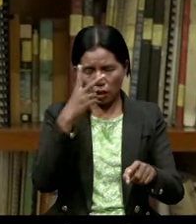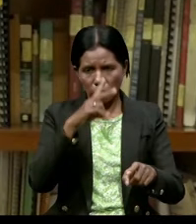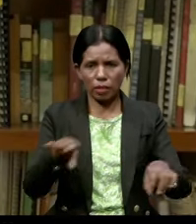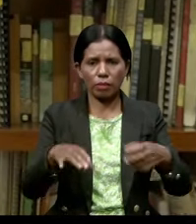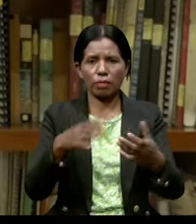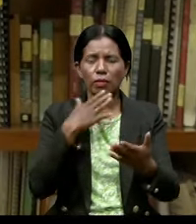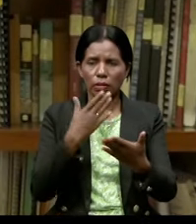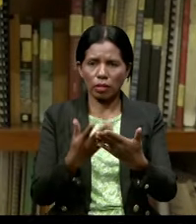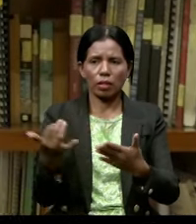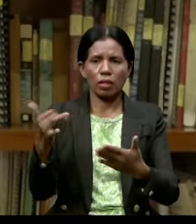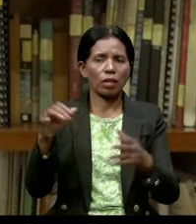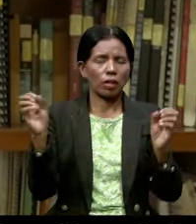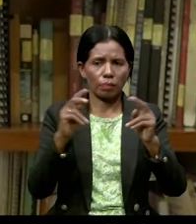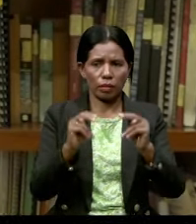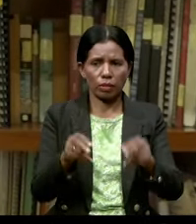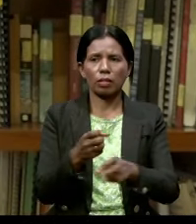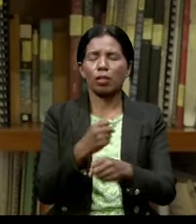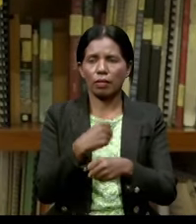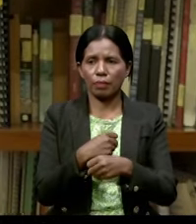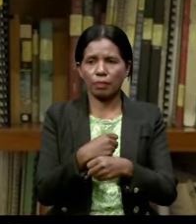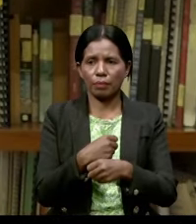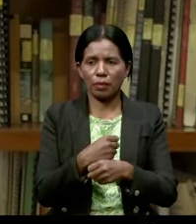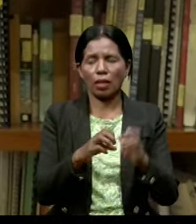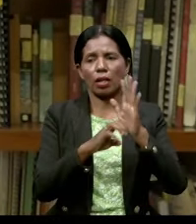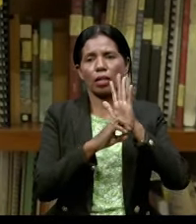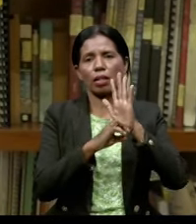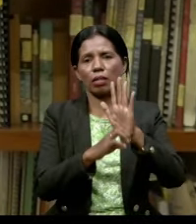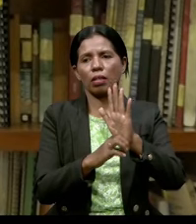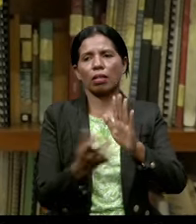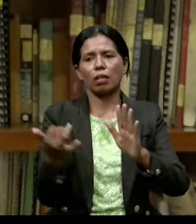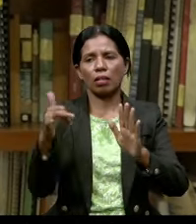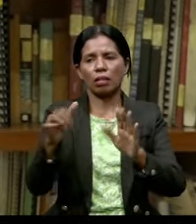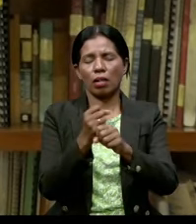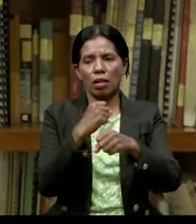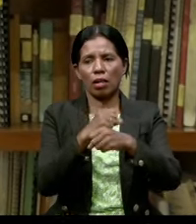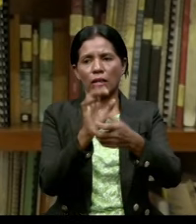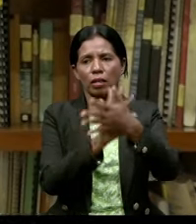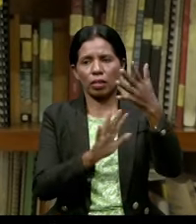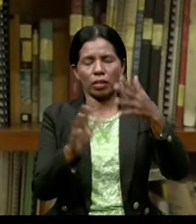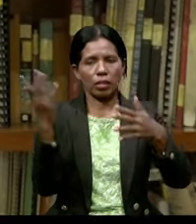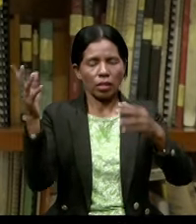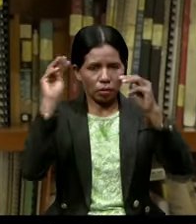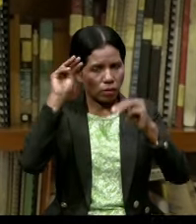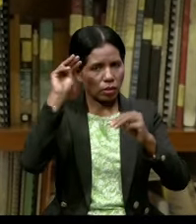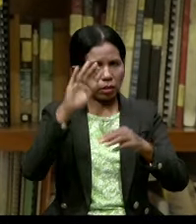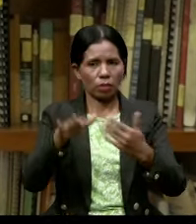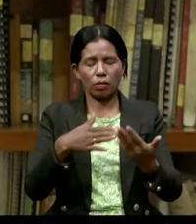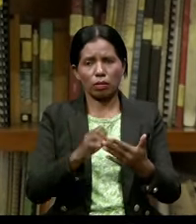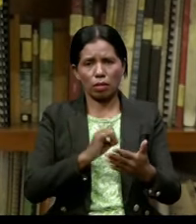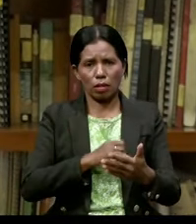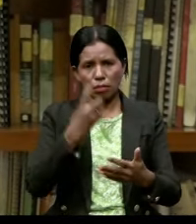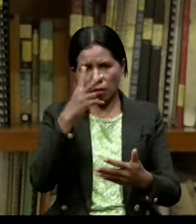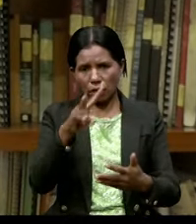neve lá precisa halo, por exemplo, se halo cerimonial se rei, cada ministério se rei, né? Ora,